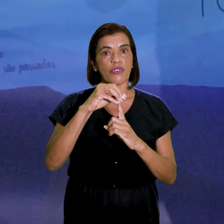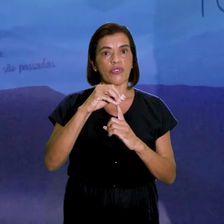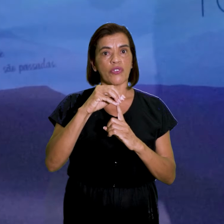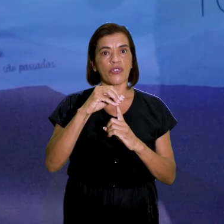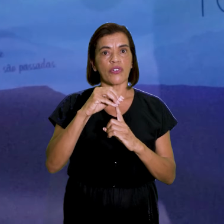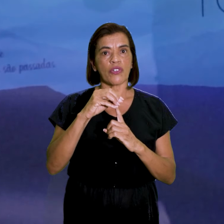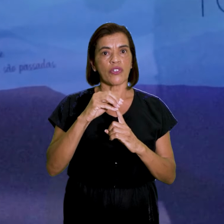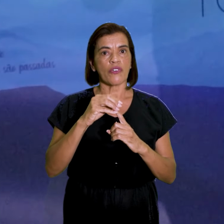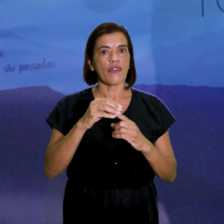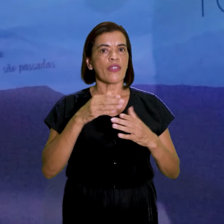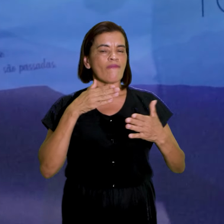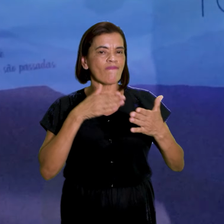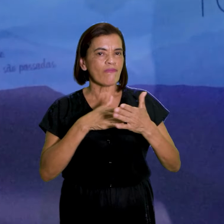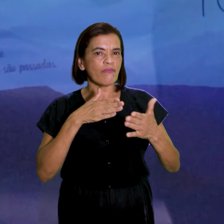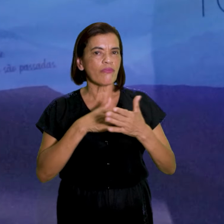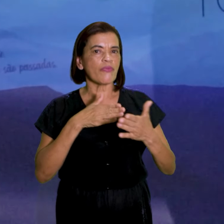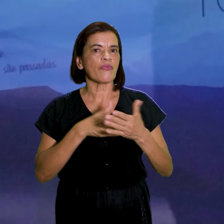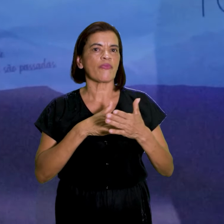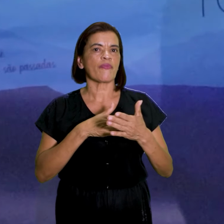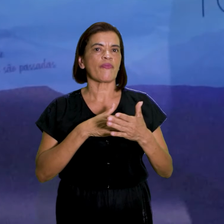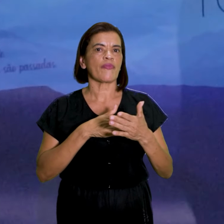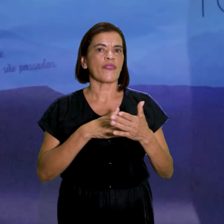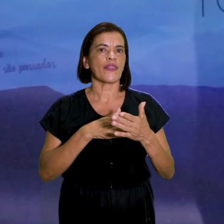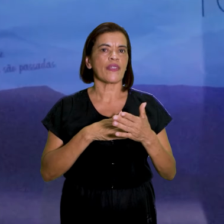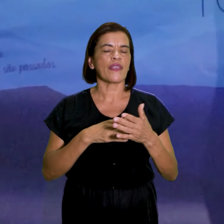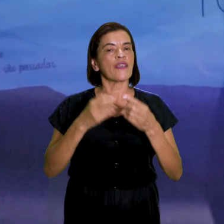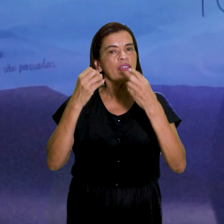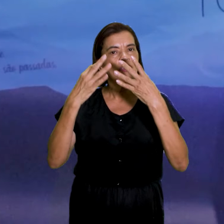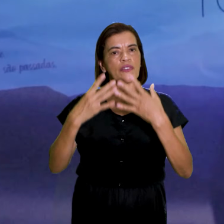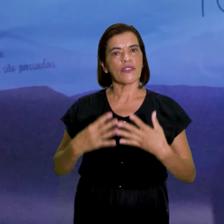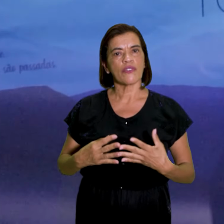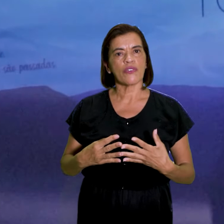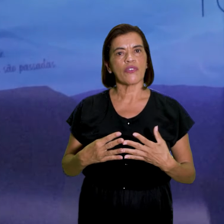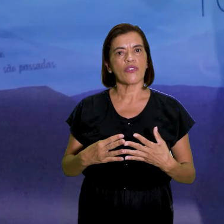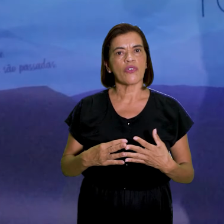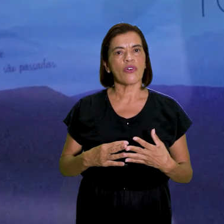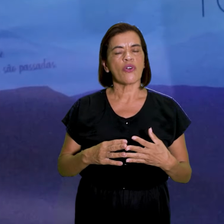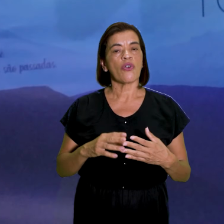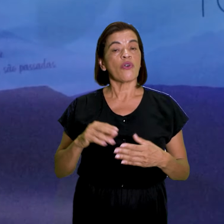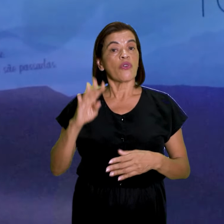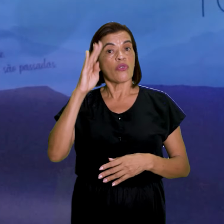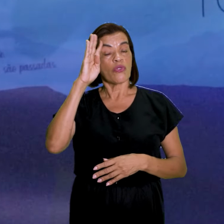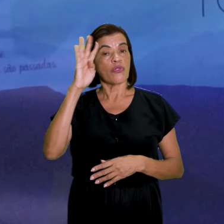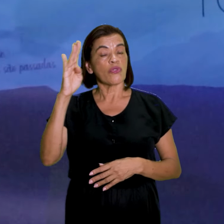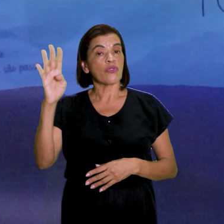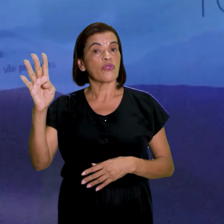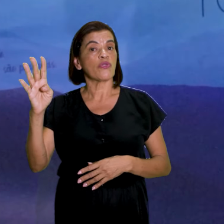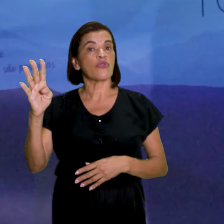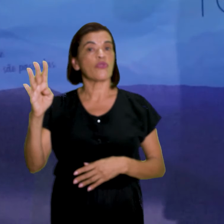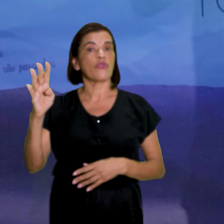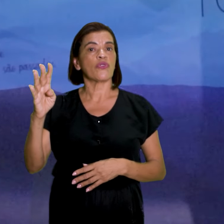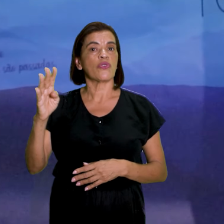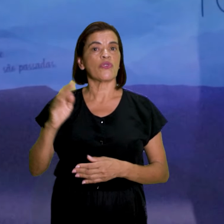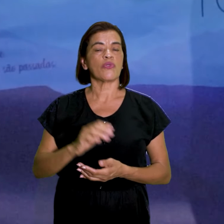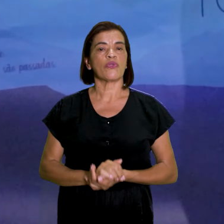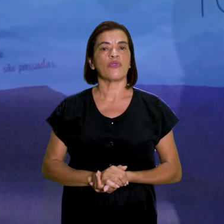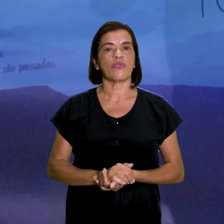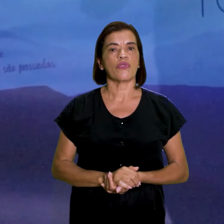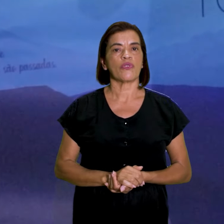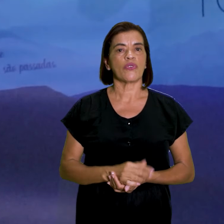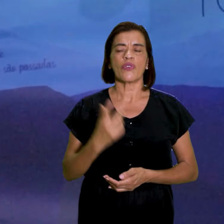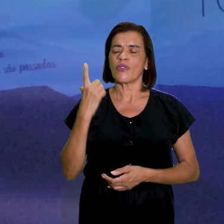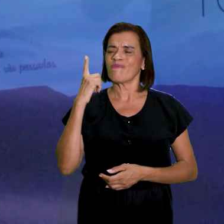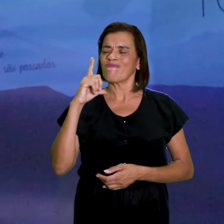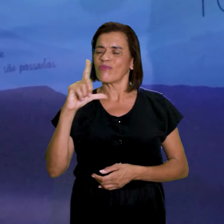a gente vai bater muito na parede. Então, é isso. É procura do seu sonho, ter inspiração e, mano,